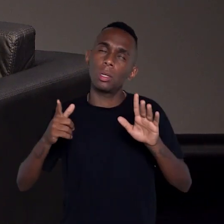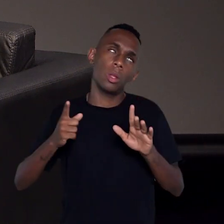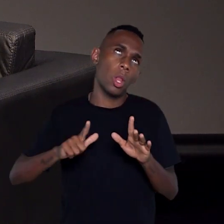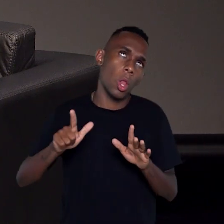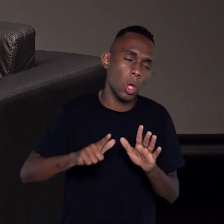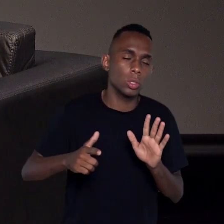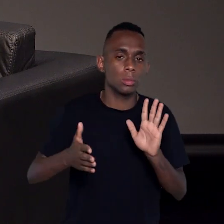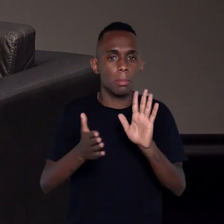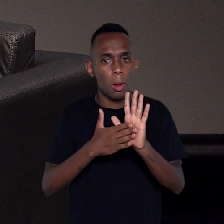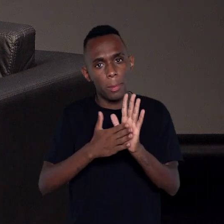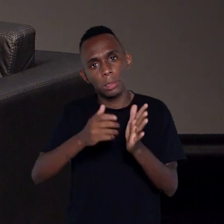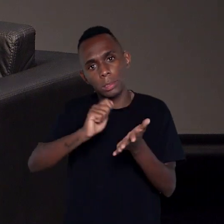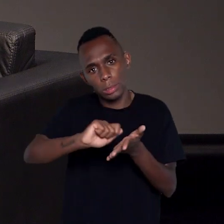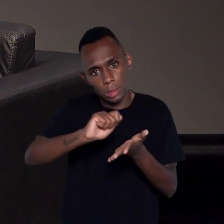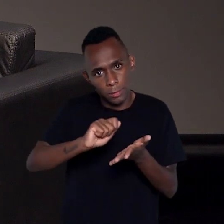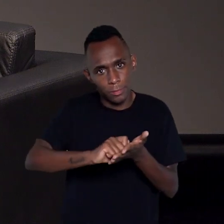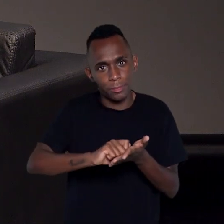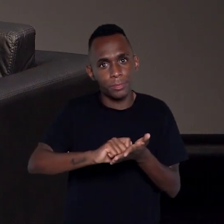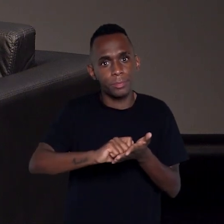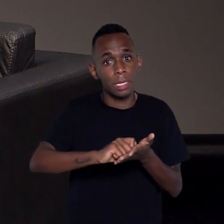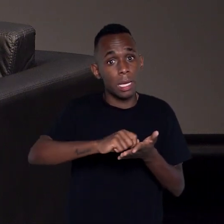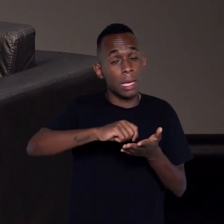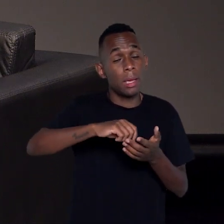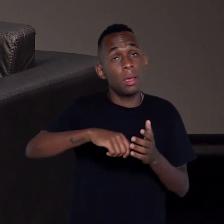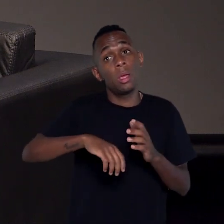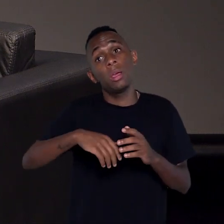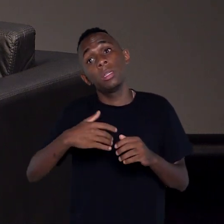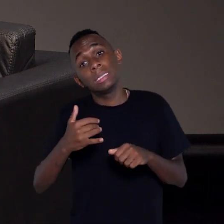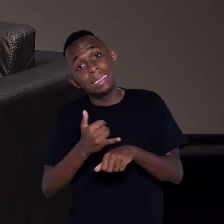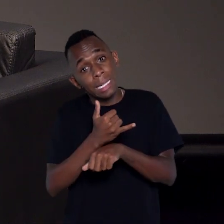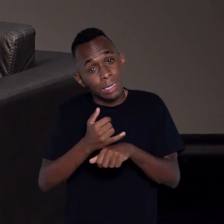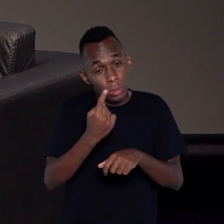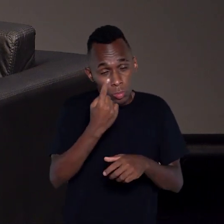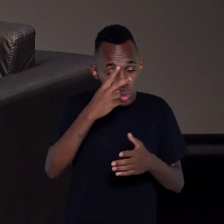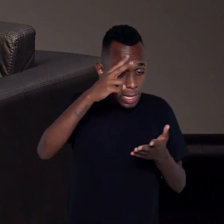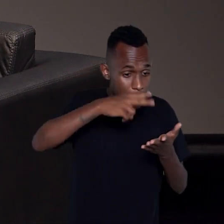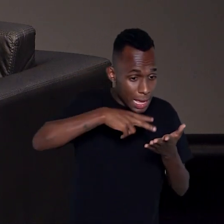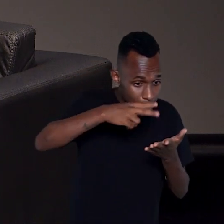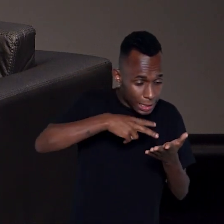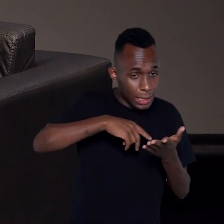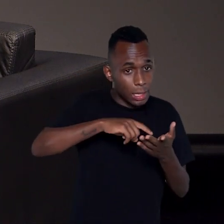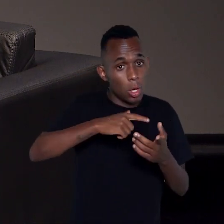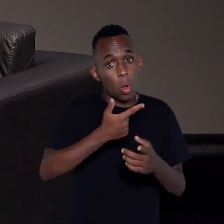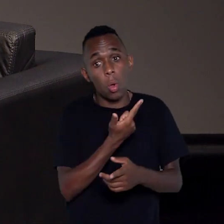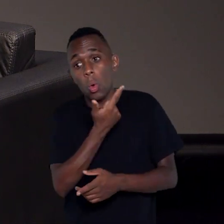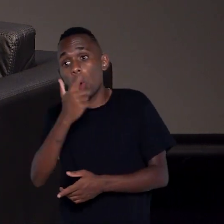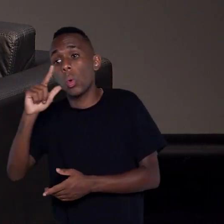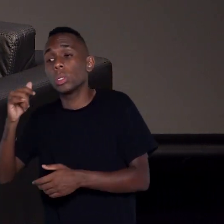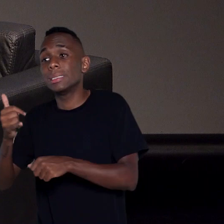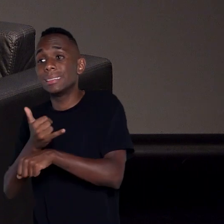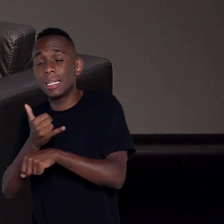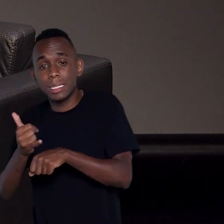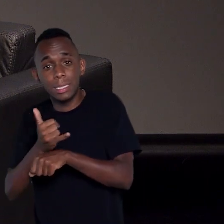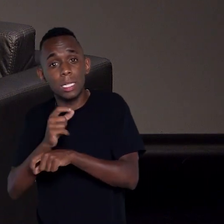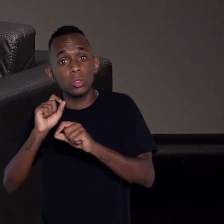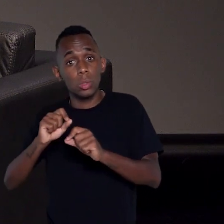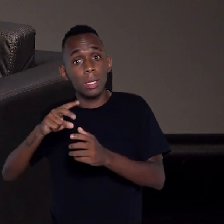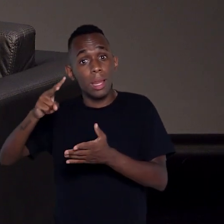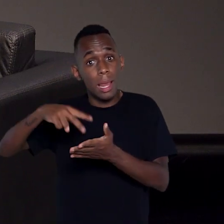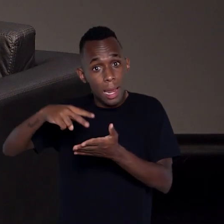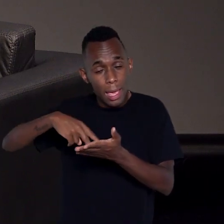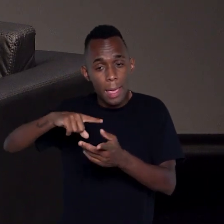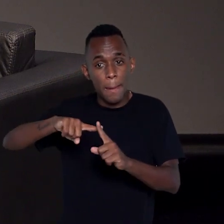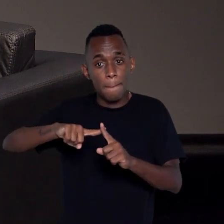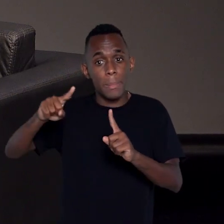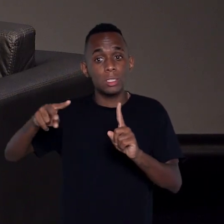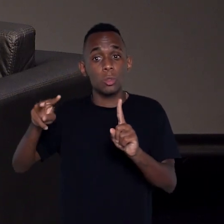a escrever sobre essa história. Uma coisa é ler o que foi escrito naquele contexto. Outra coisa é ler, é fazer a leitura